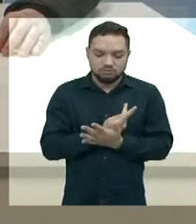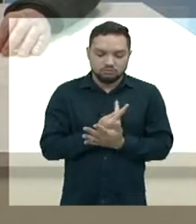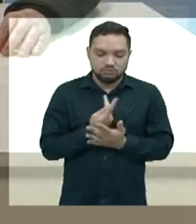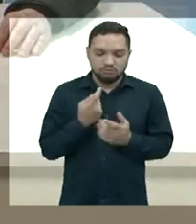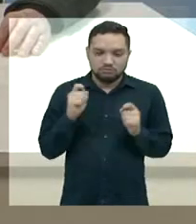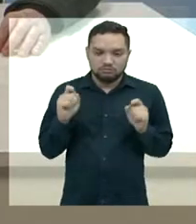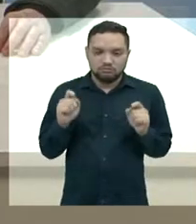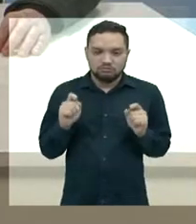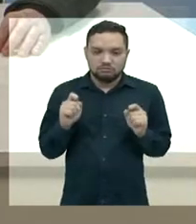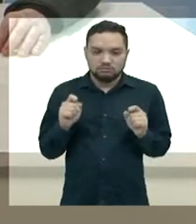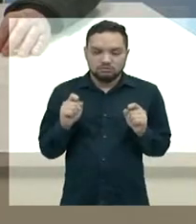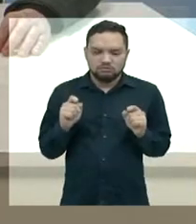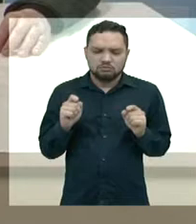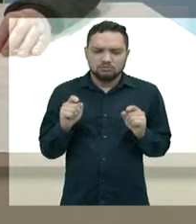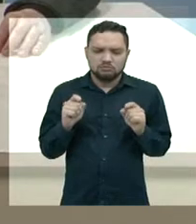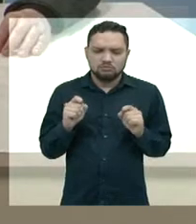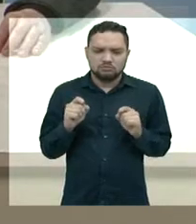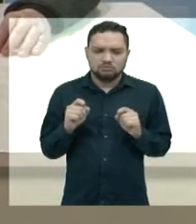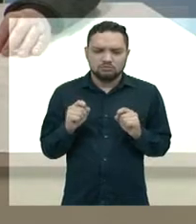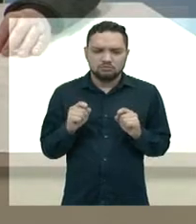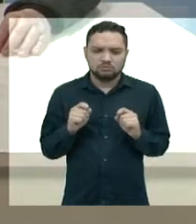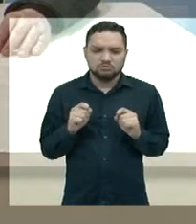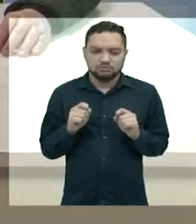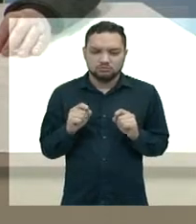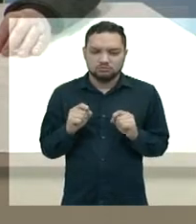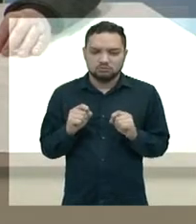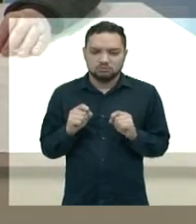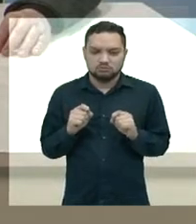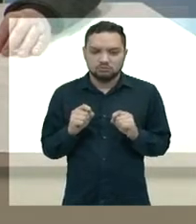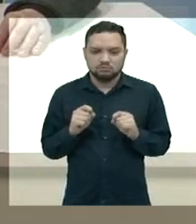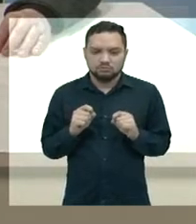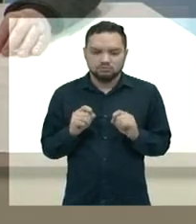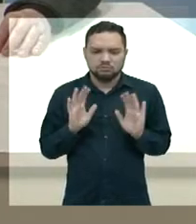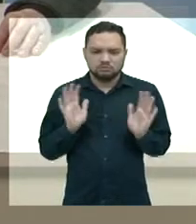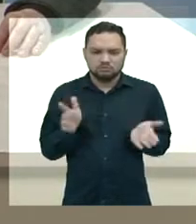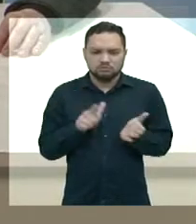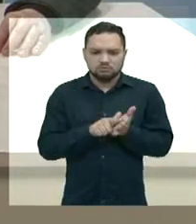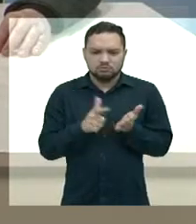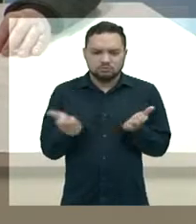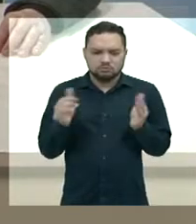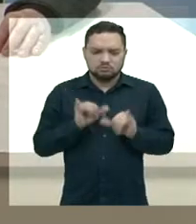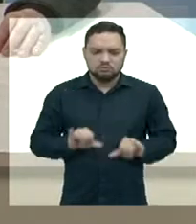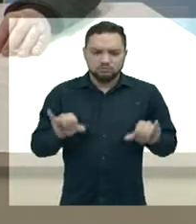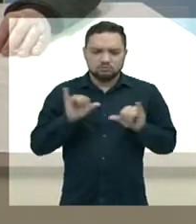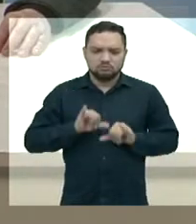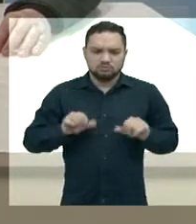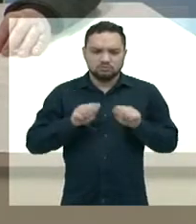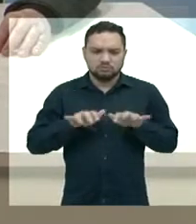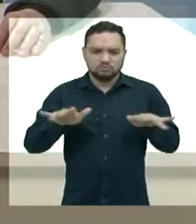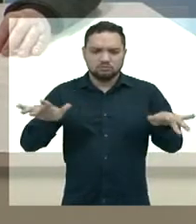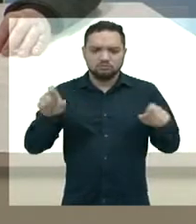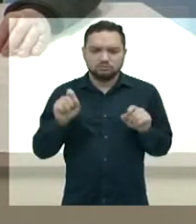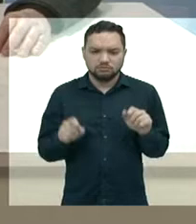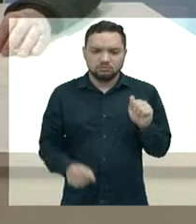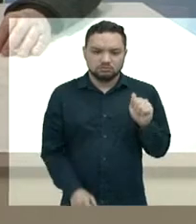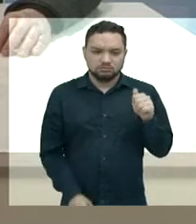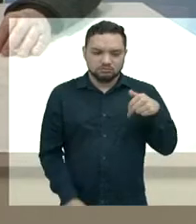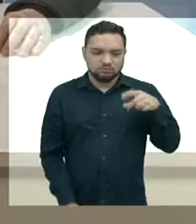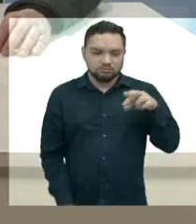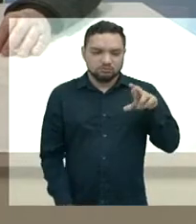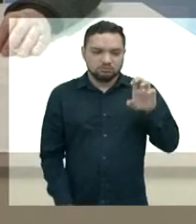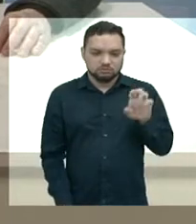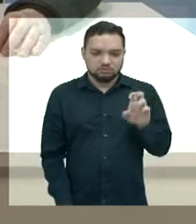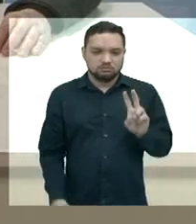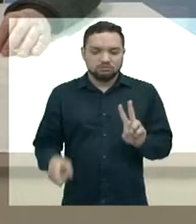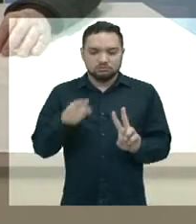de analisar, mas um episódio que ocupou páginas de jornais, foi esse entre André Fernandes, do